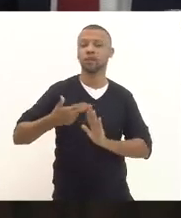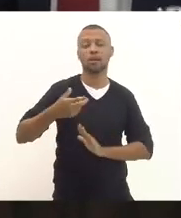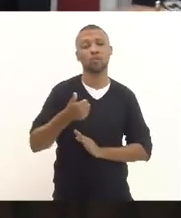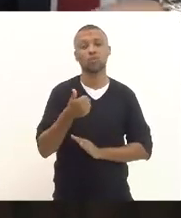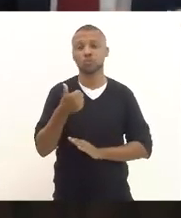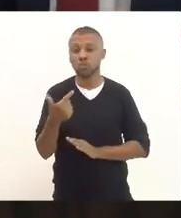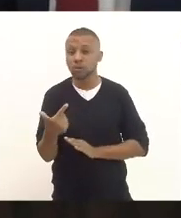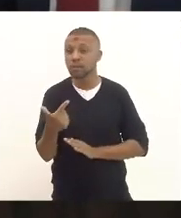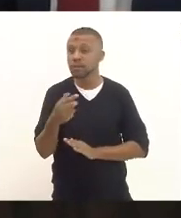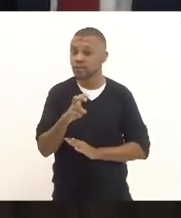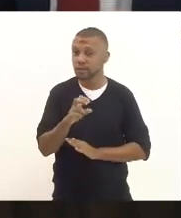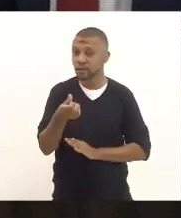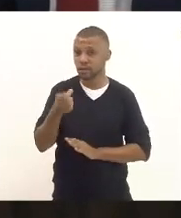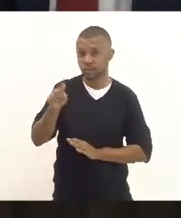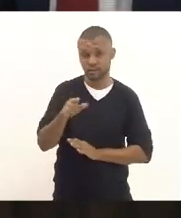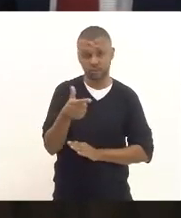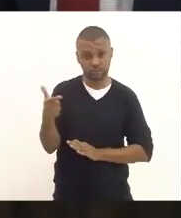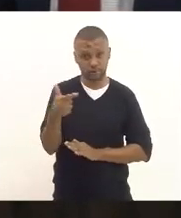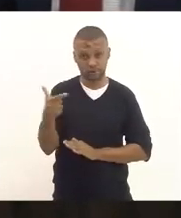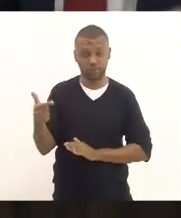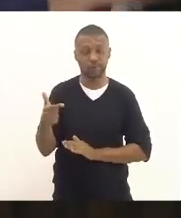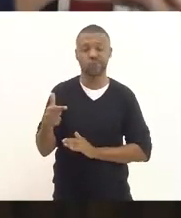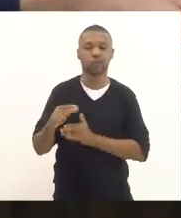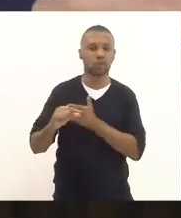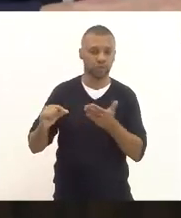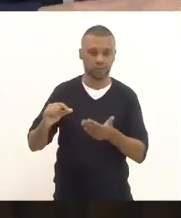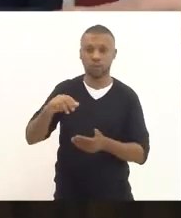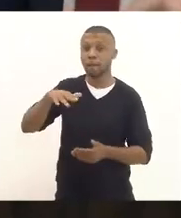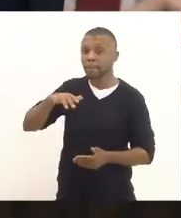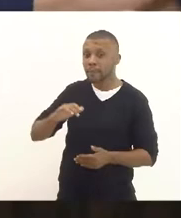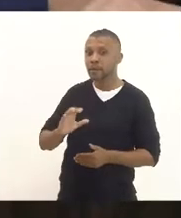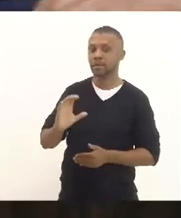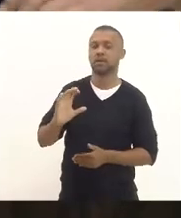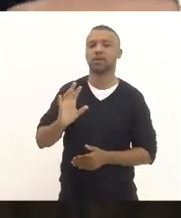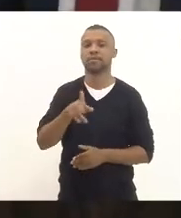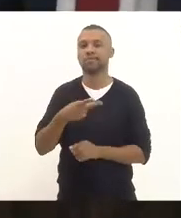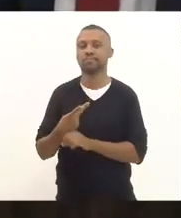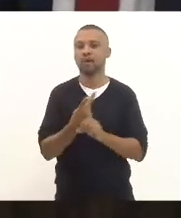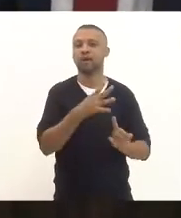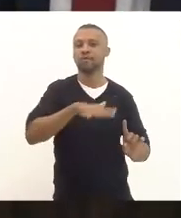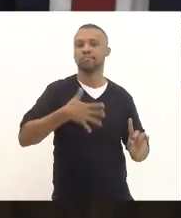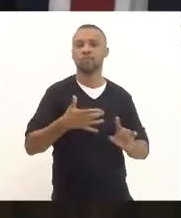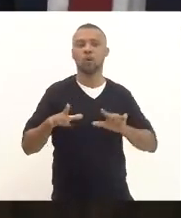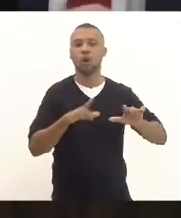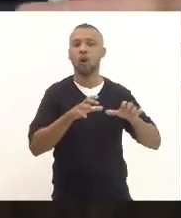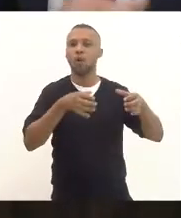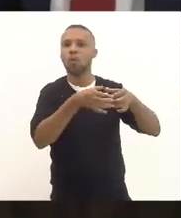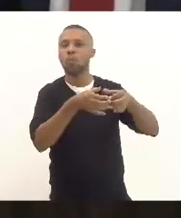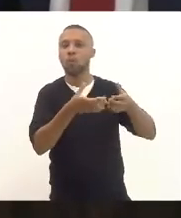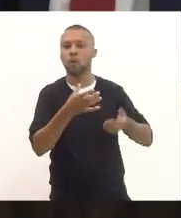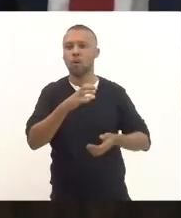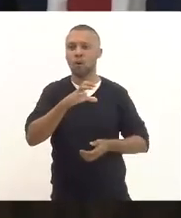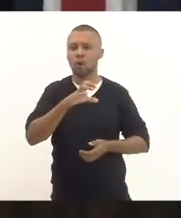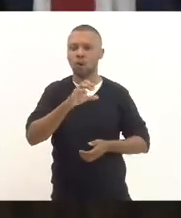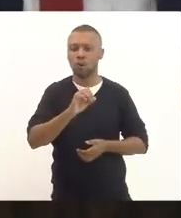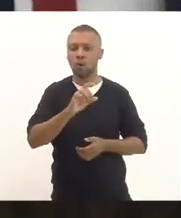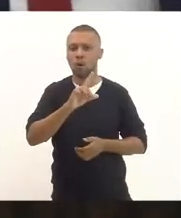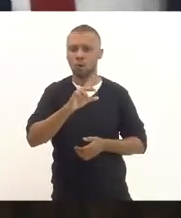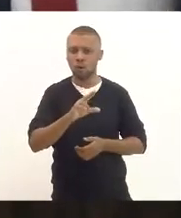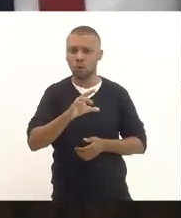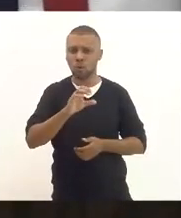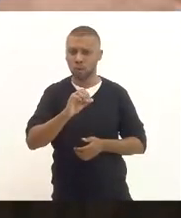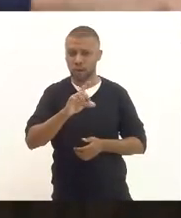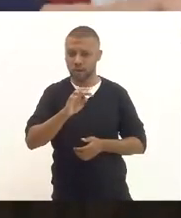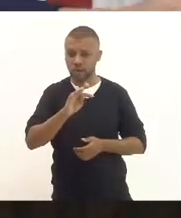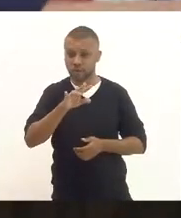dos 56 de 22 de autoria do deputado Carlos minc concede prêmio a Nélia o grupo colocou letivo do